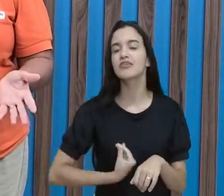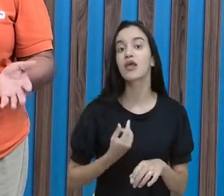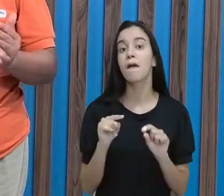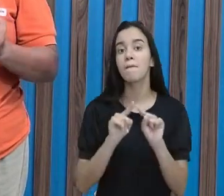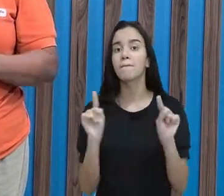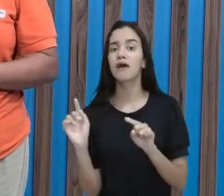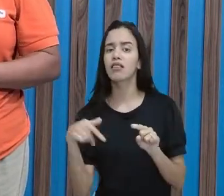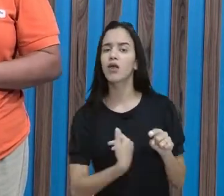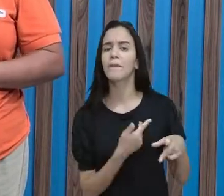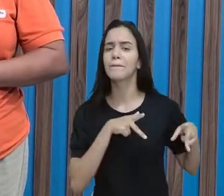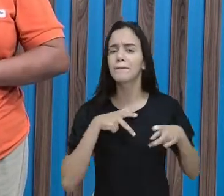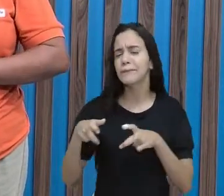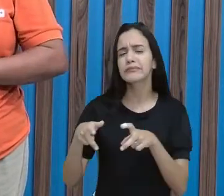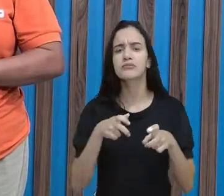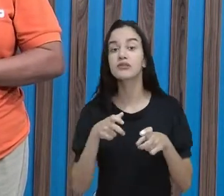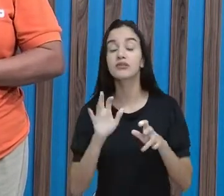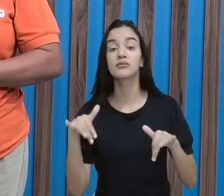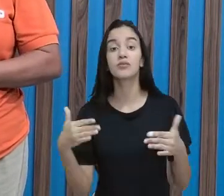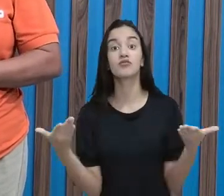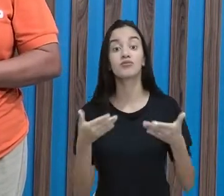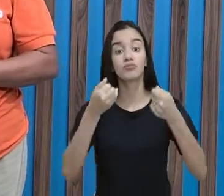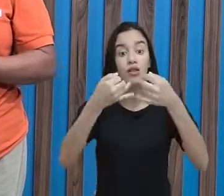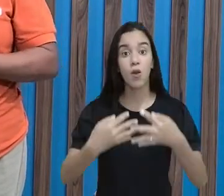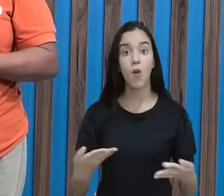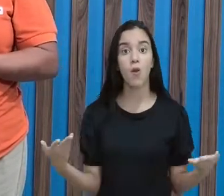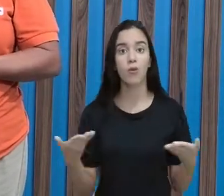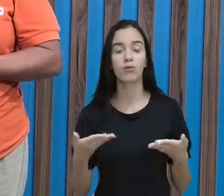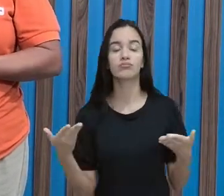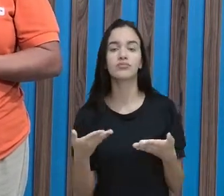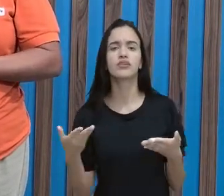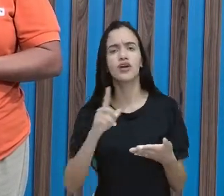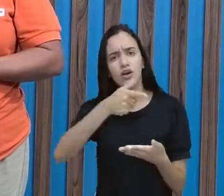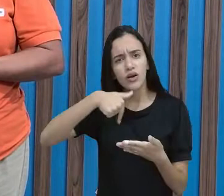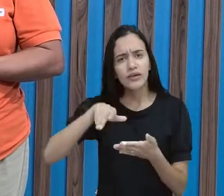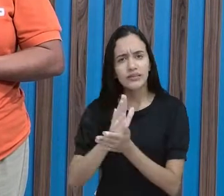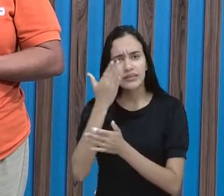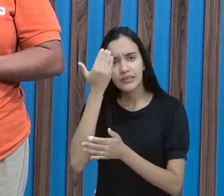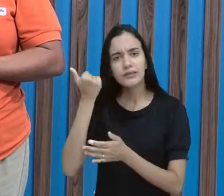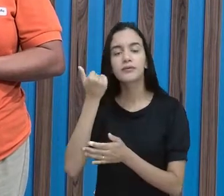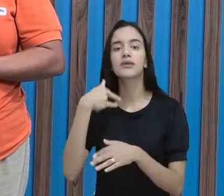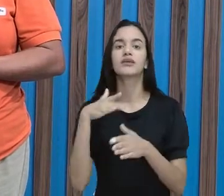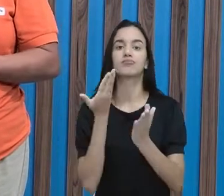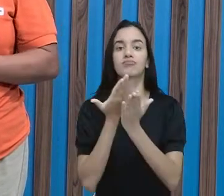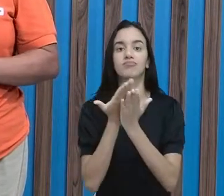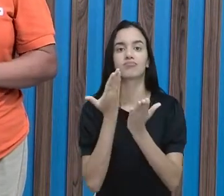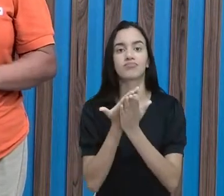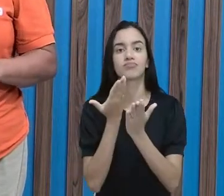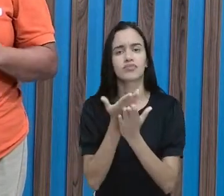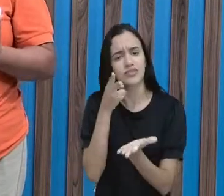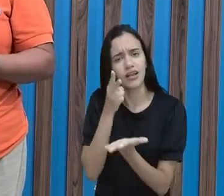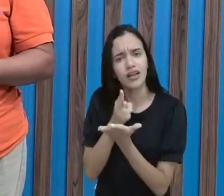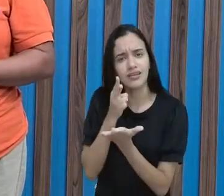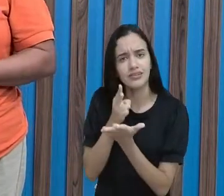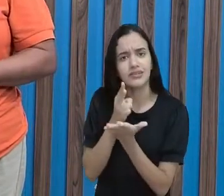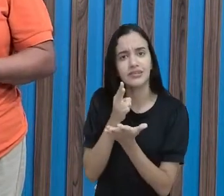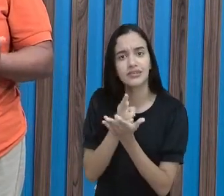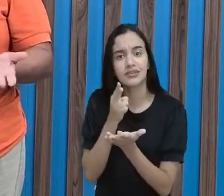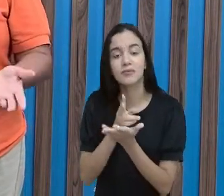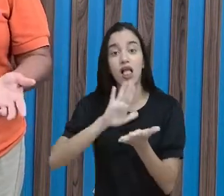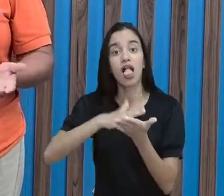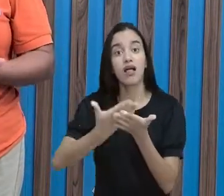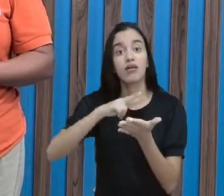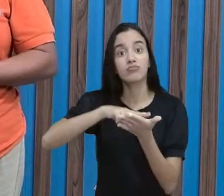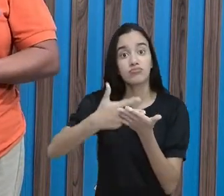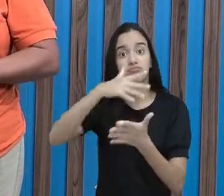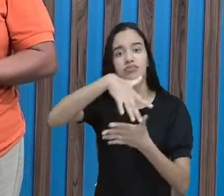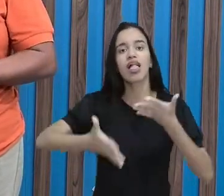percebe. Então, vamos falar um pouquinho sobre isso hoje. Vocês sabem que essa aula, ela sempre está sendo traduzida para a